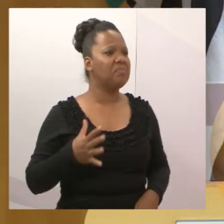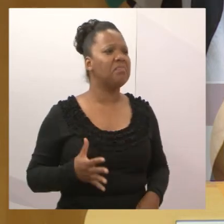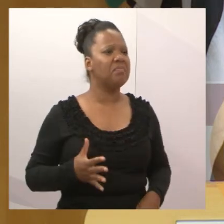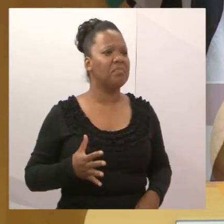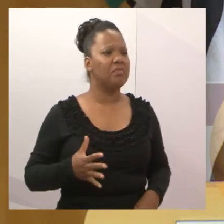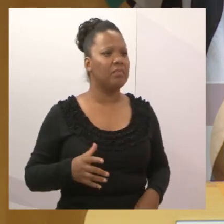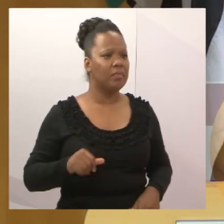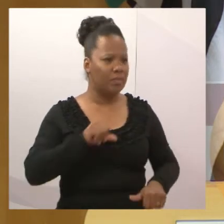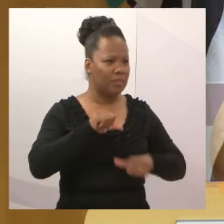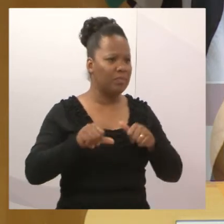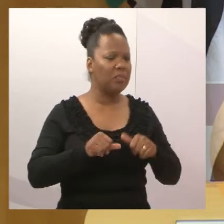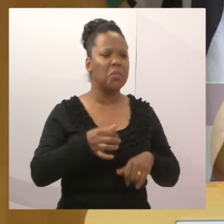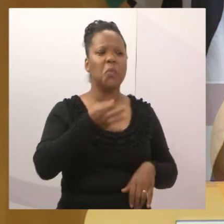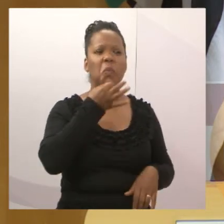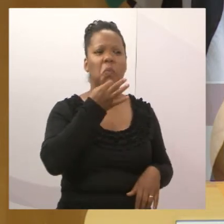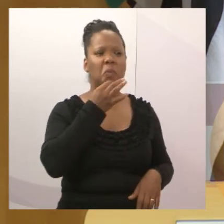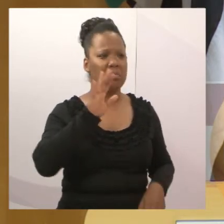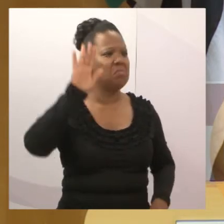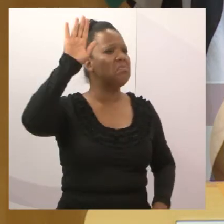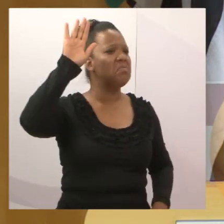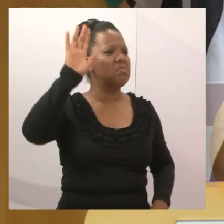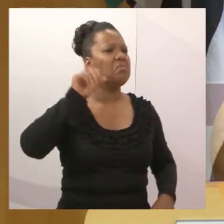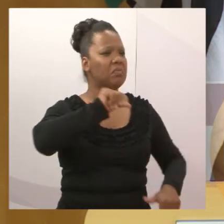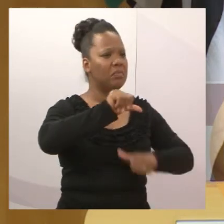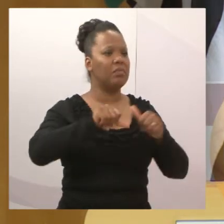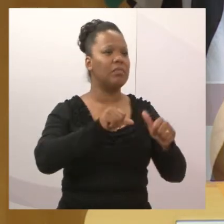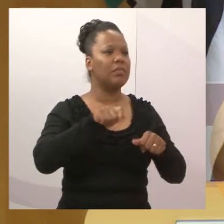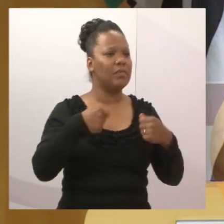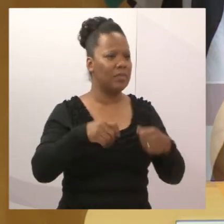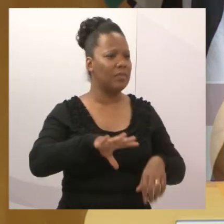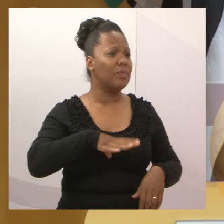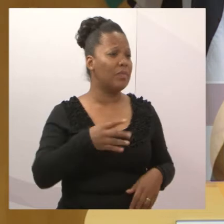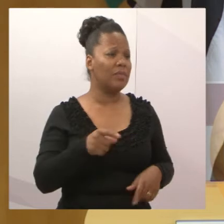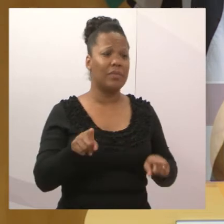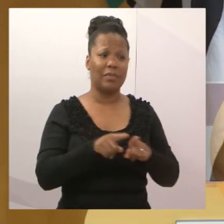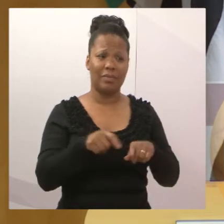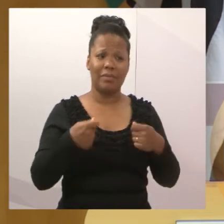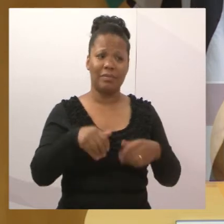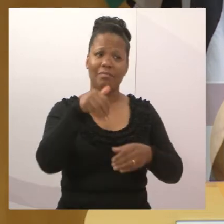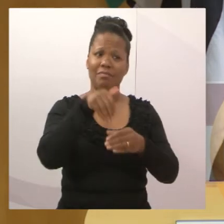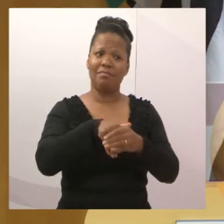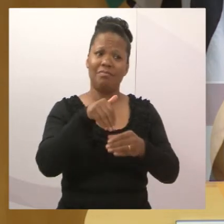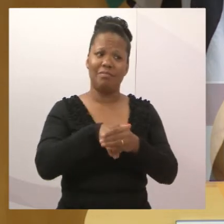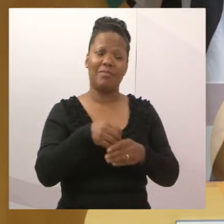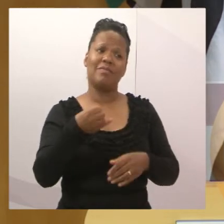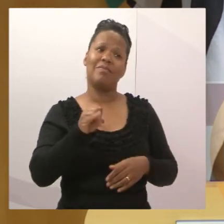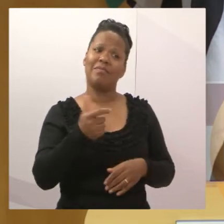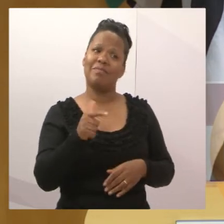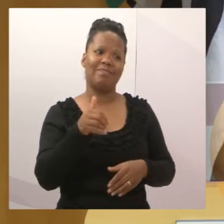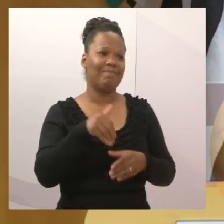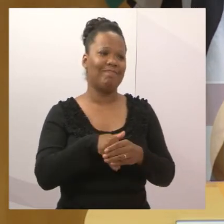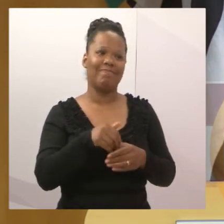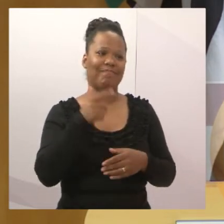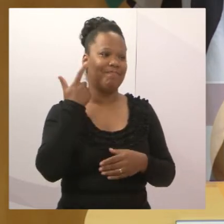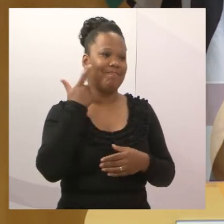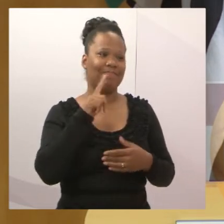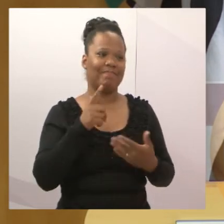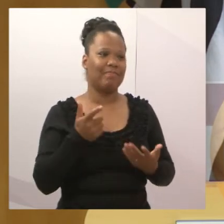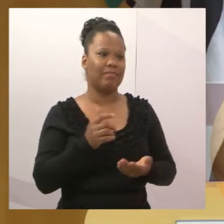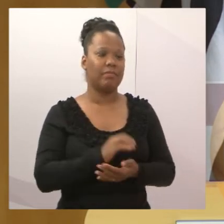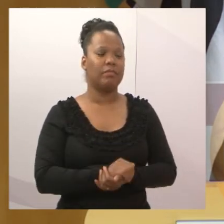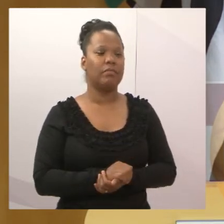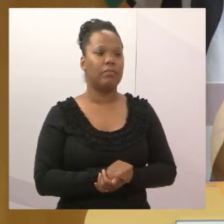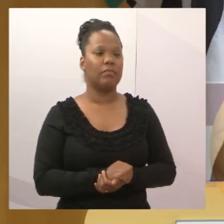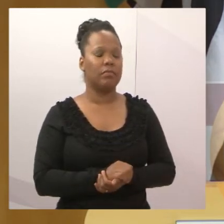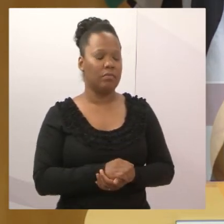Tem que ter coragem para mexer aqui. E tem que ter voto. Se não tiver voto, não adianta, não vira. Mas